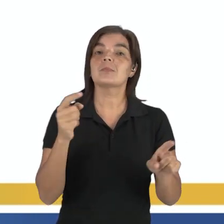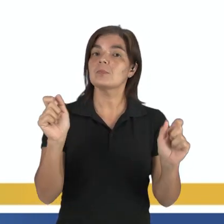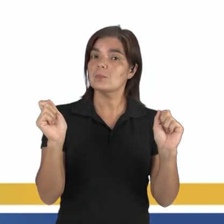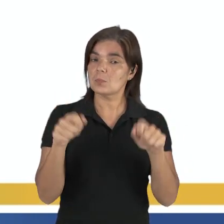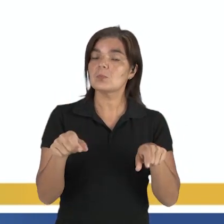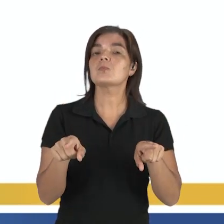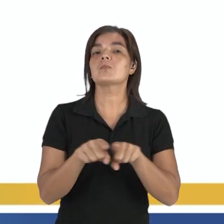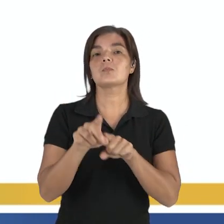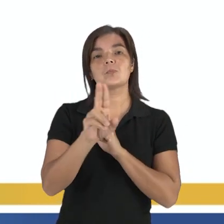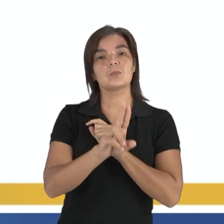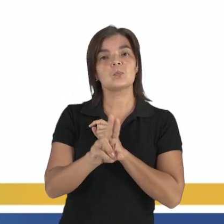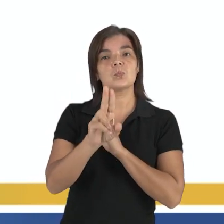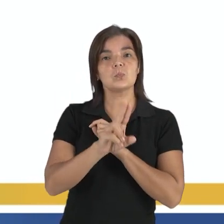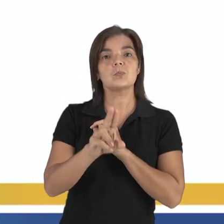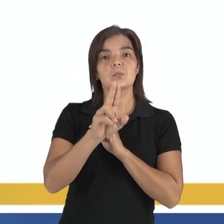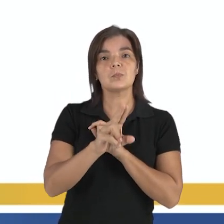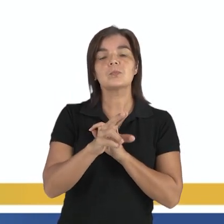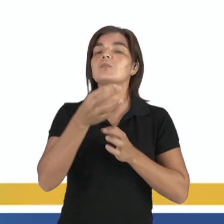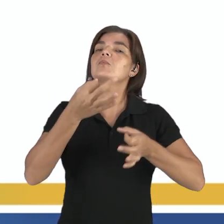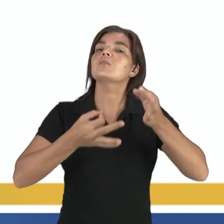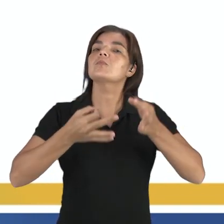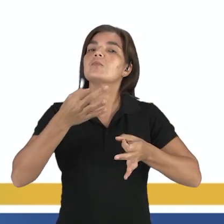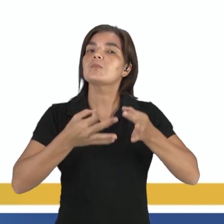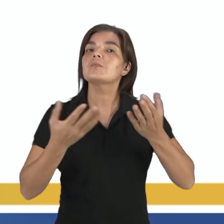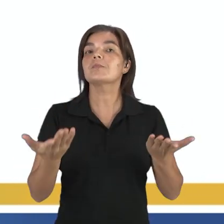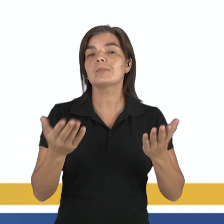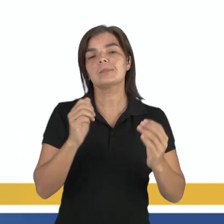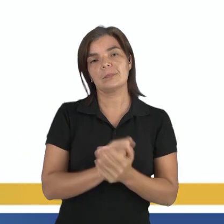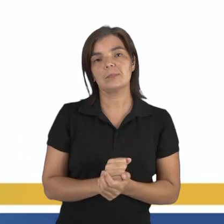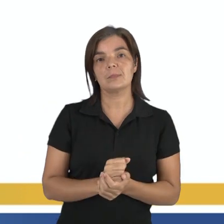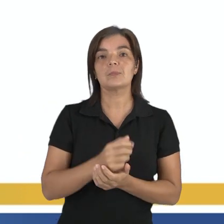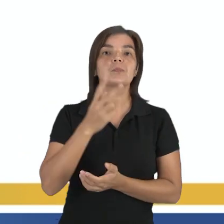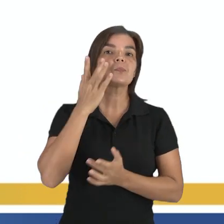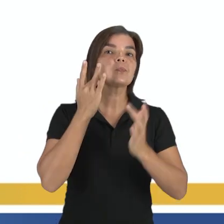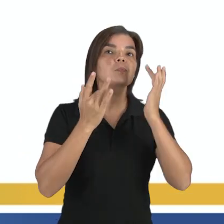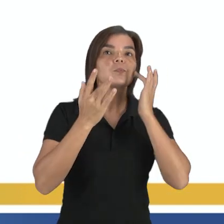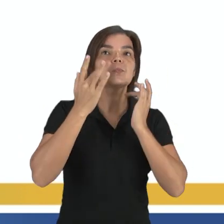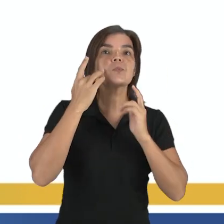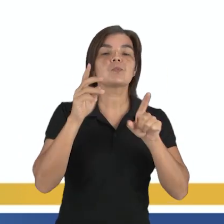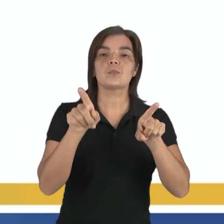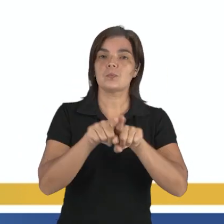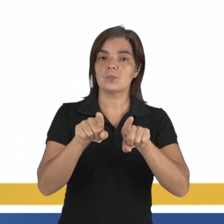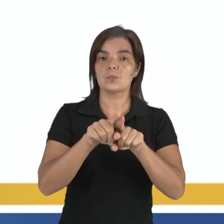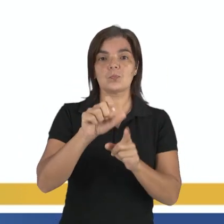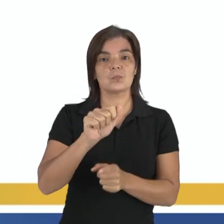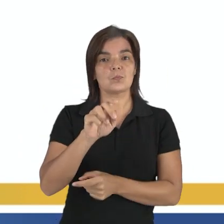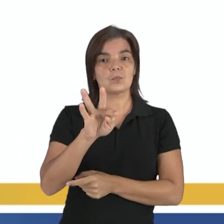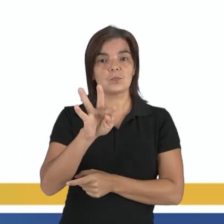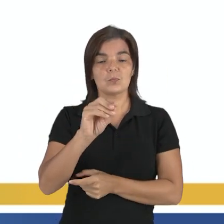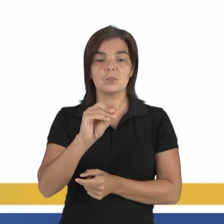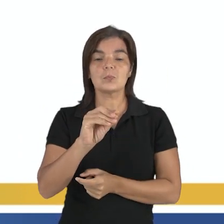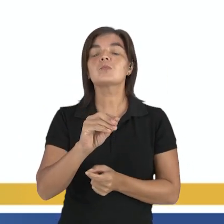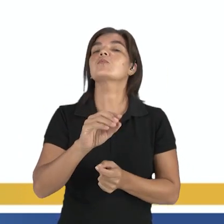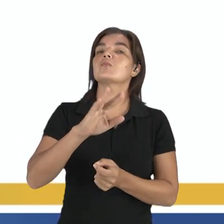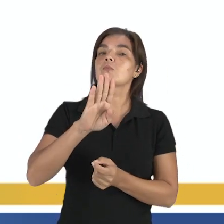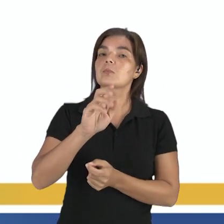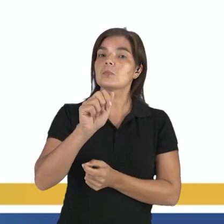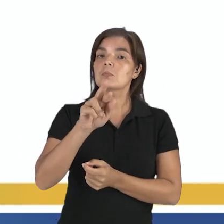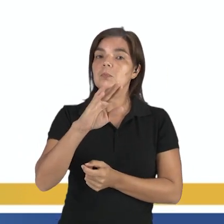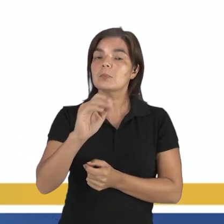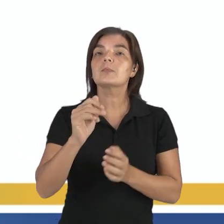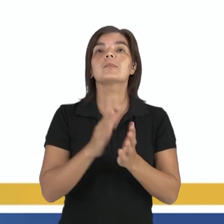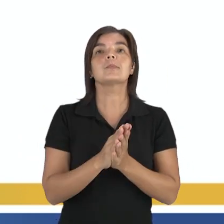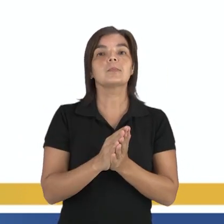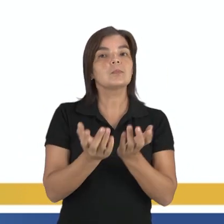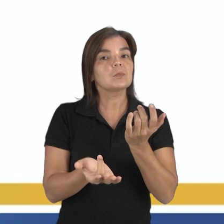que podem ser usados nesse julgamento? Então, essa peça, que é chamada O Alto, né, O Alto da Barca do Inferno, é uma